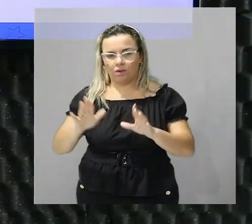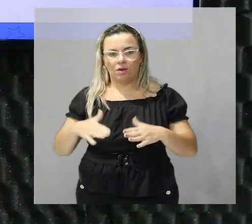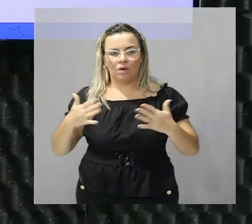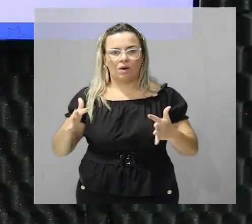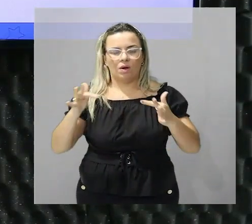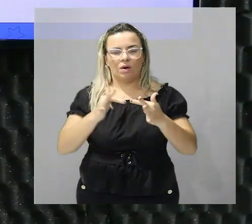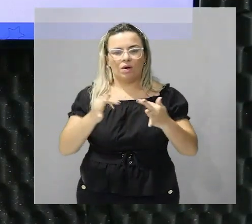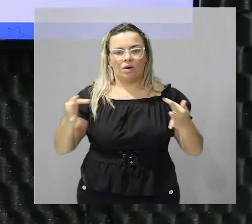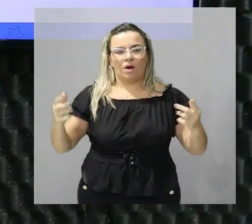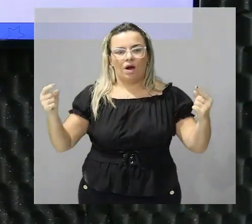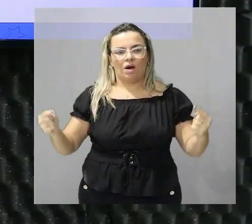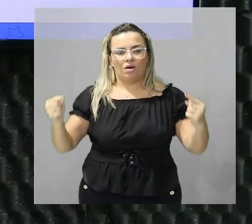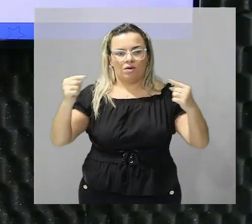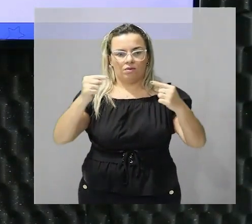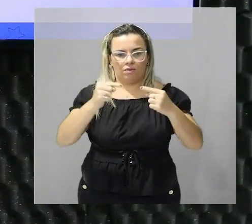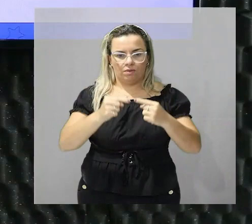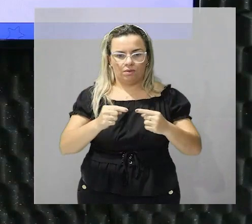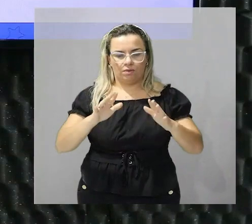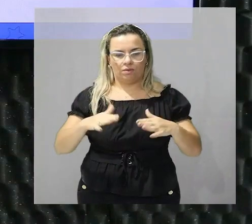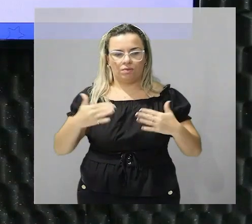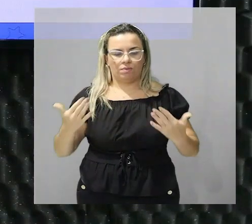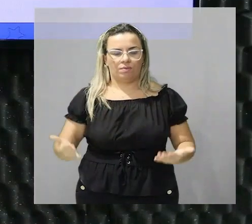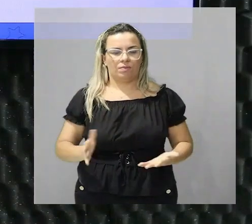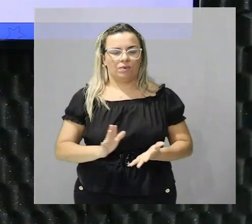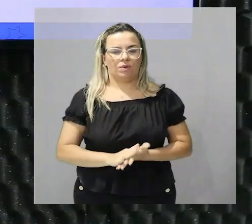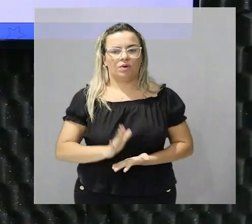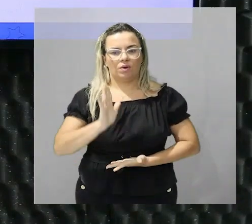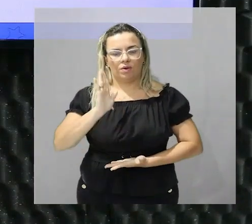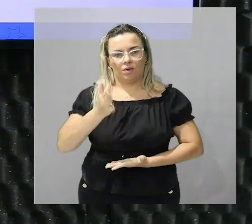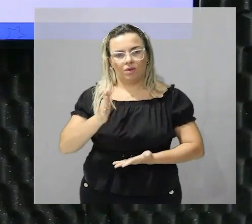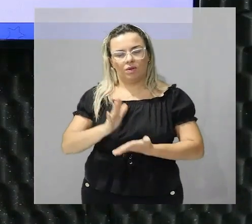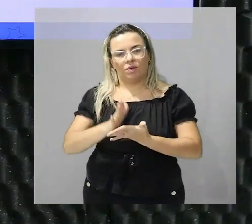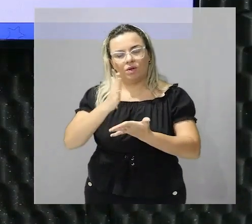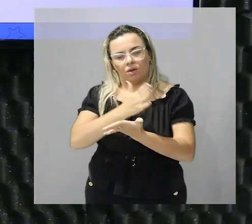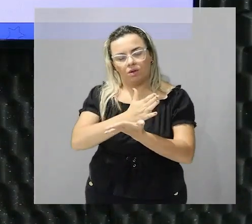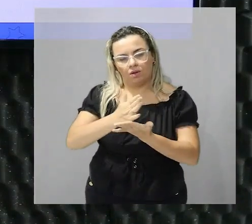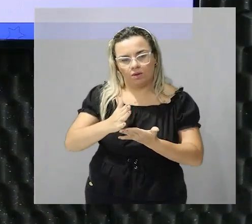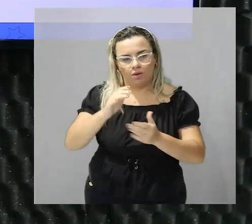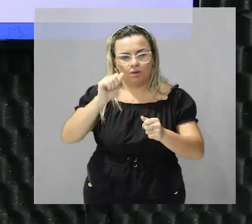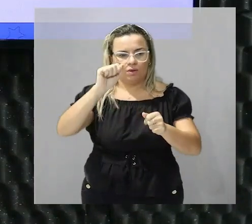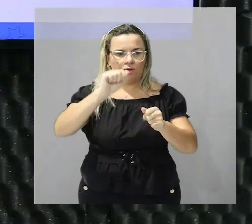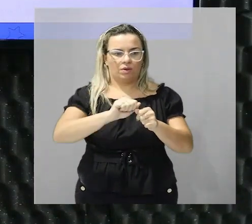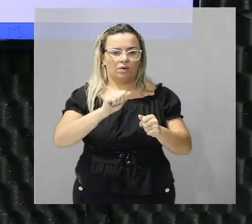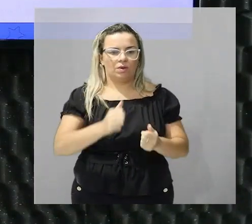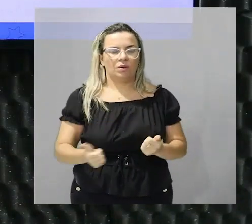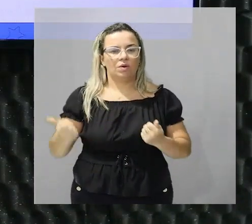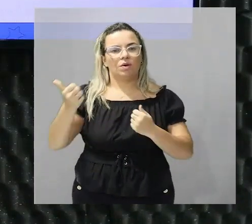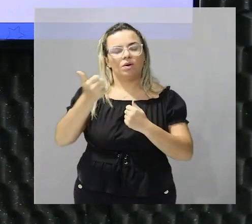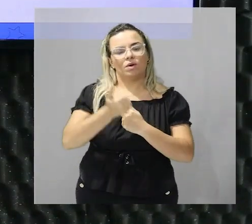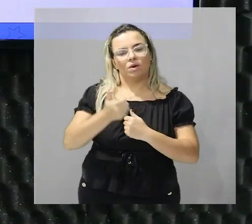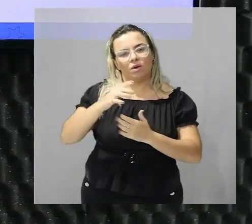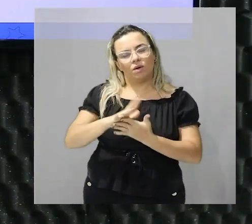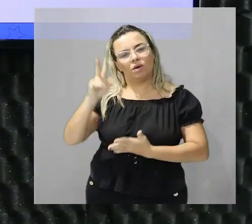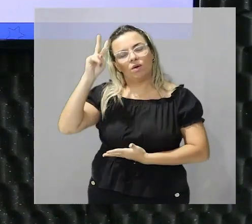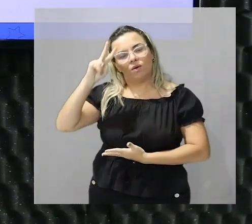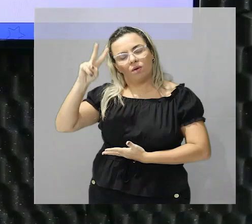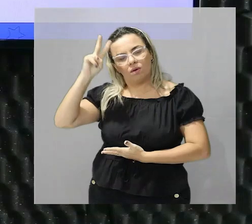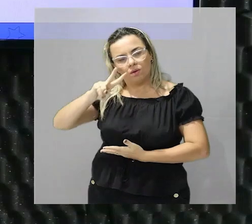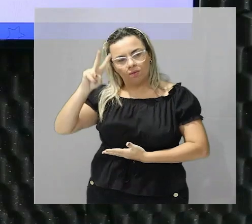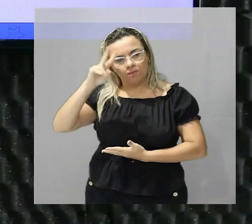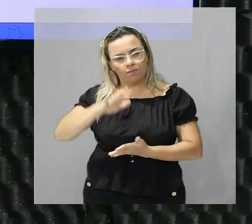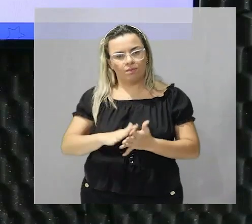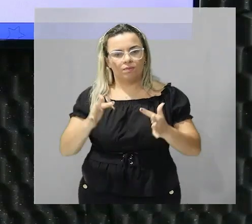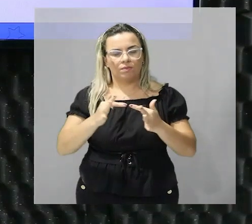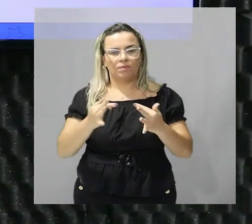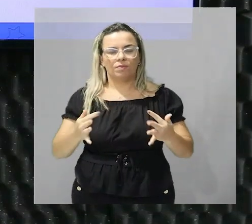função afim, tá? E aí, nós já começamos a fazer a substituição, lembrando que a função